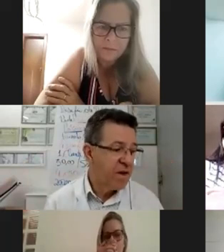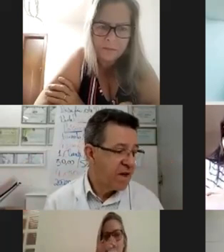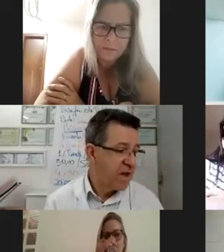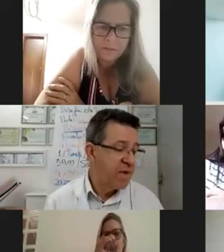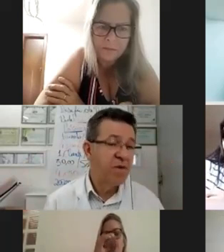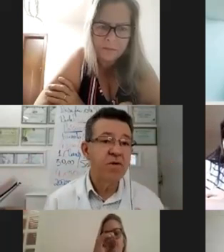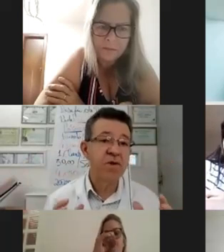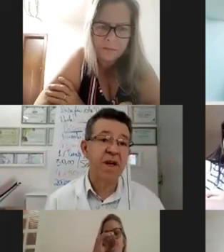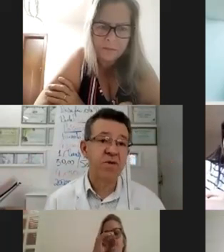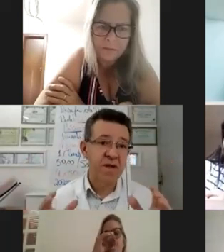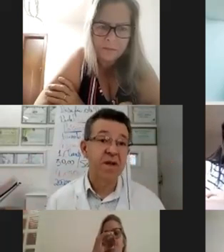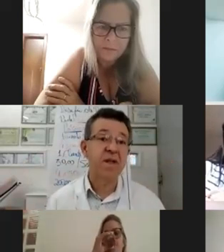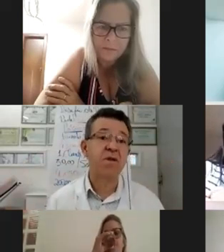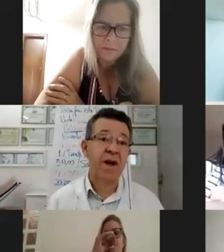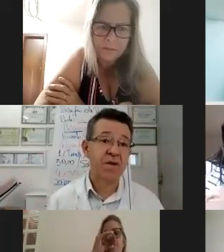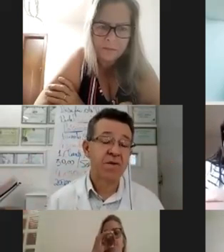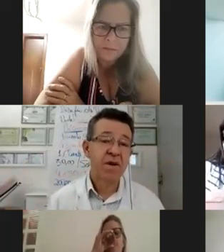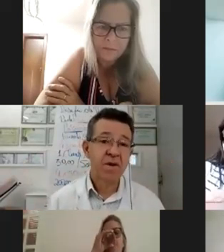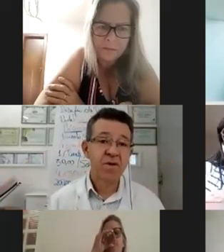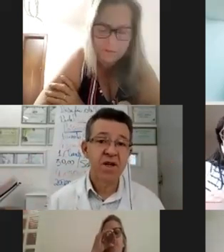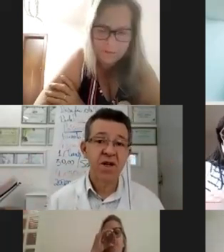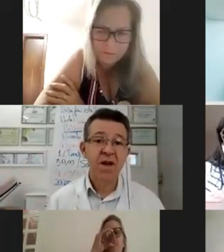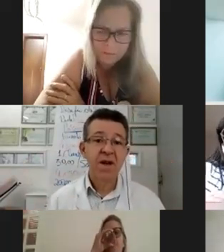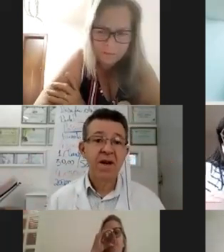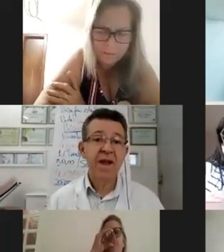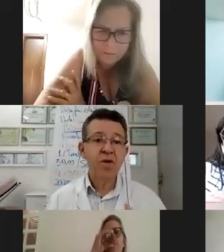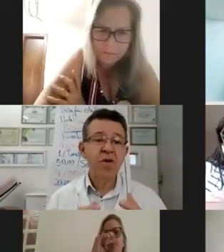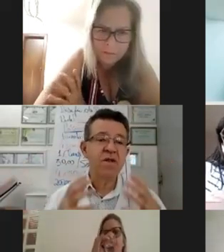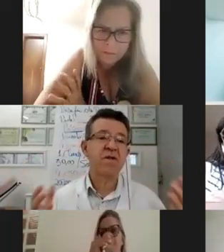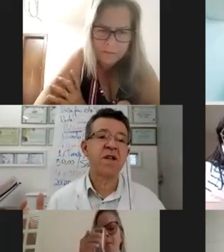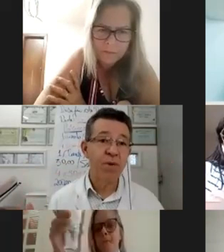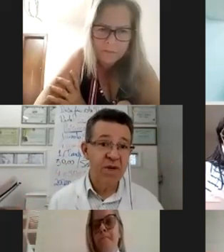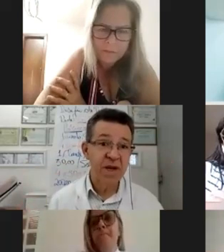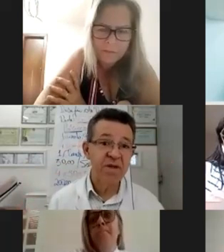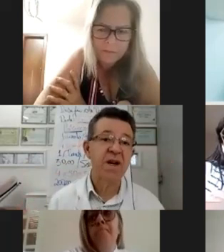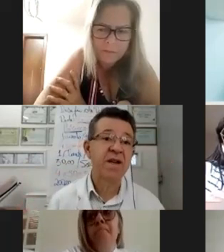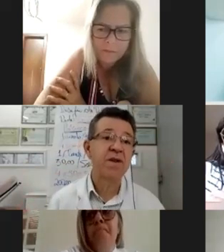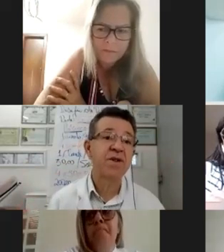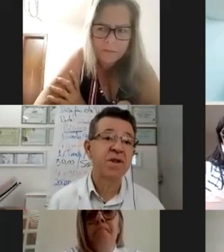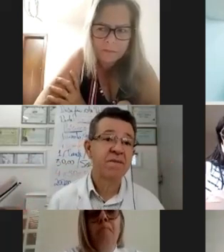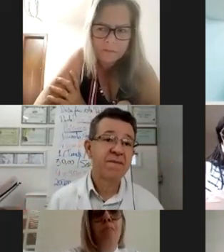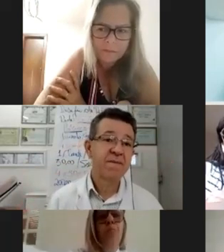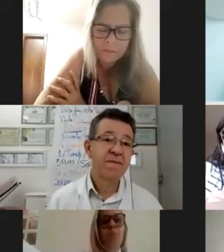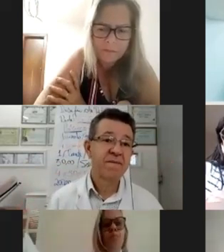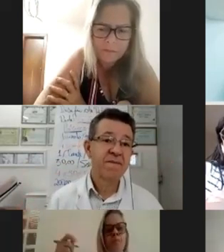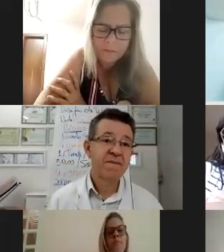o valor de 1874. Ou seja, nem todas vocês poderiam estar aqui